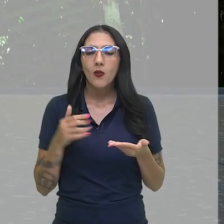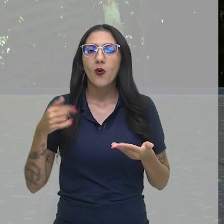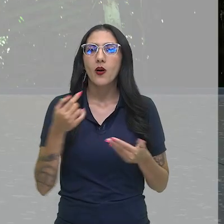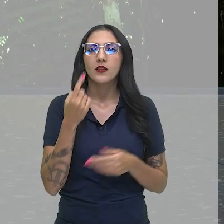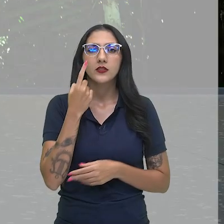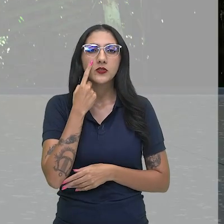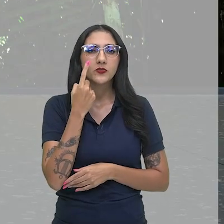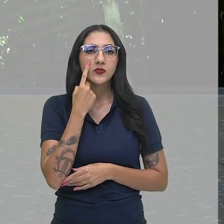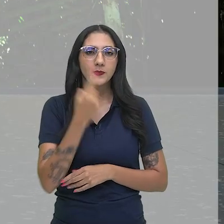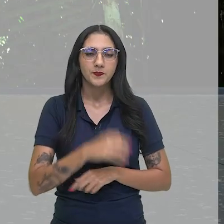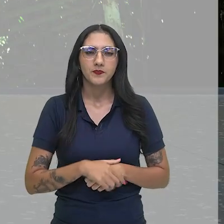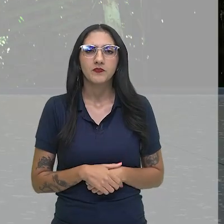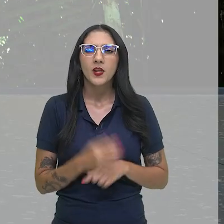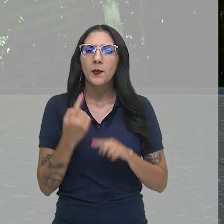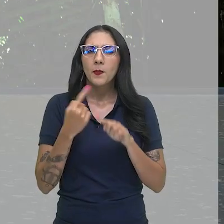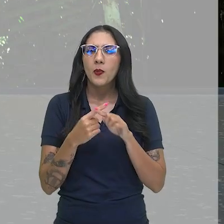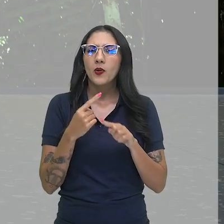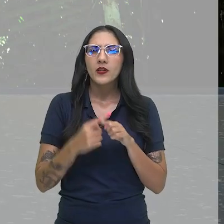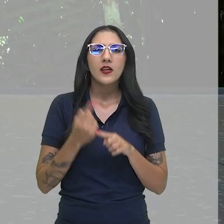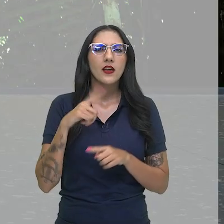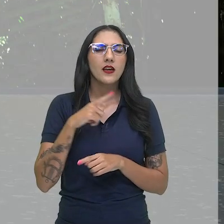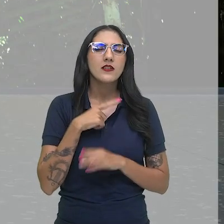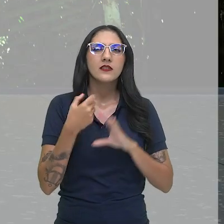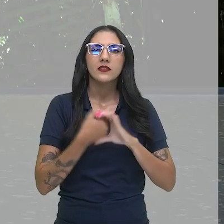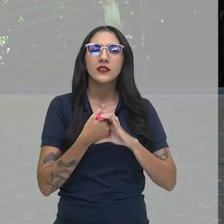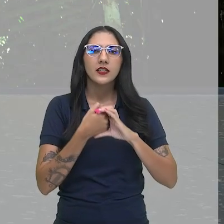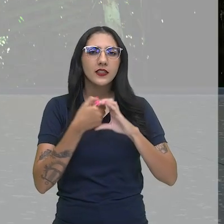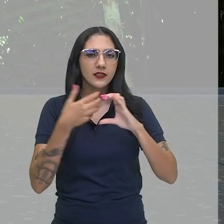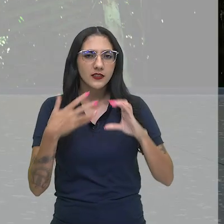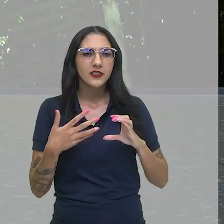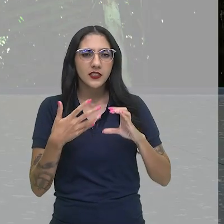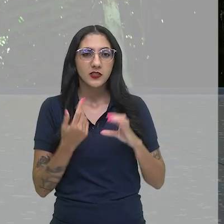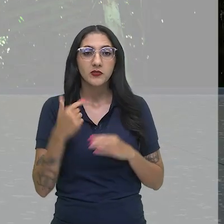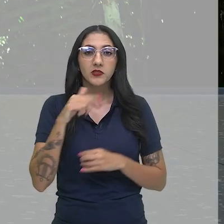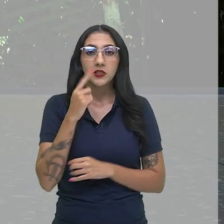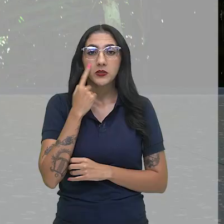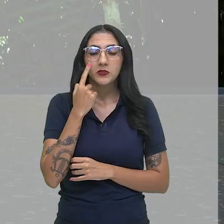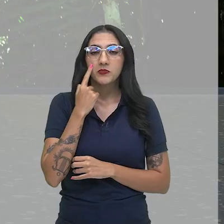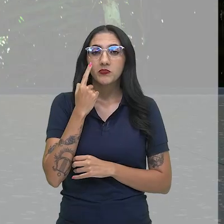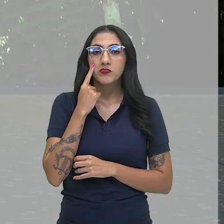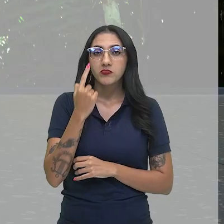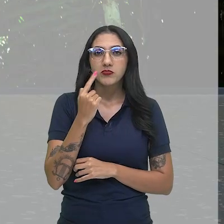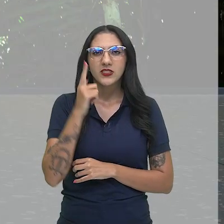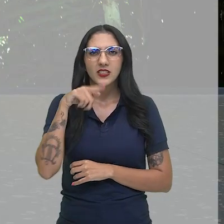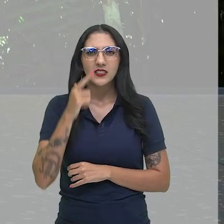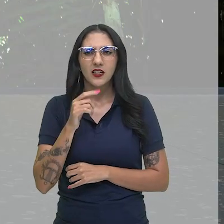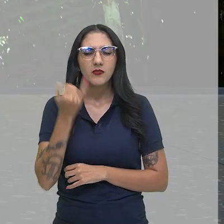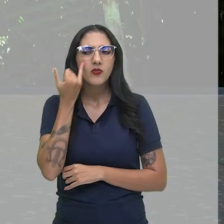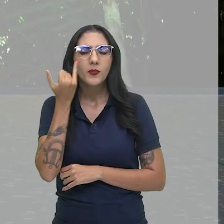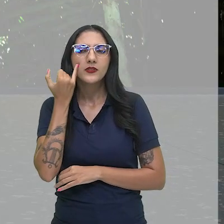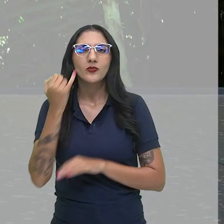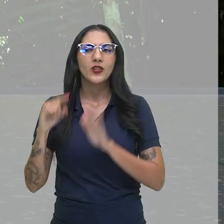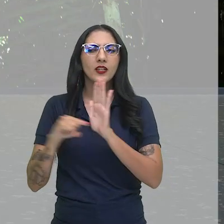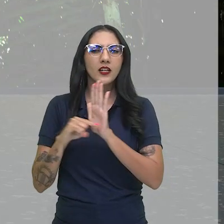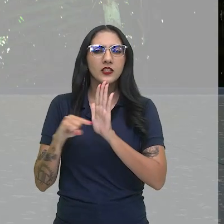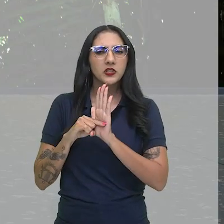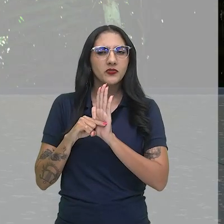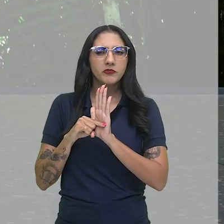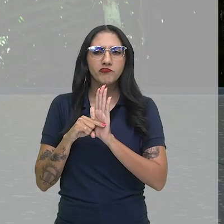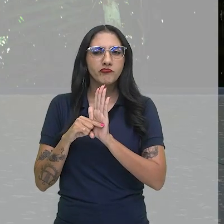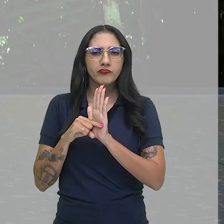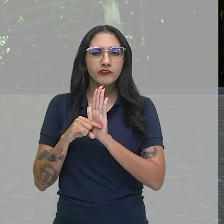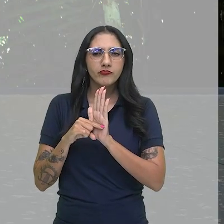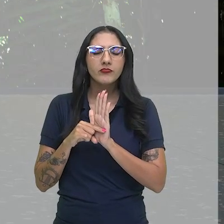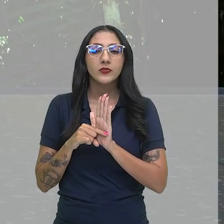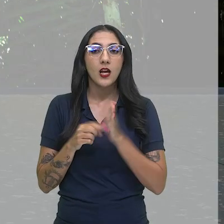aqui, porque esse ponto de atenção, que o resultado negativo nem sempre pode ser desfavorável, então, a